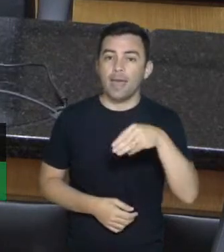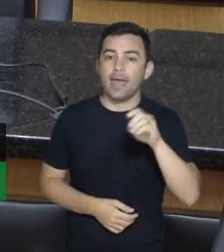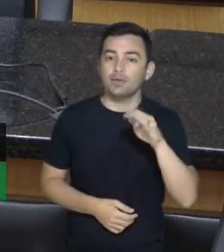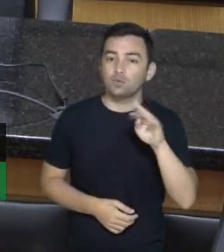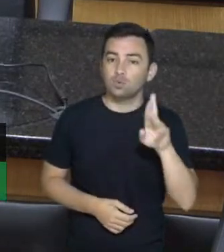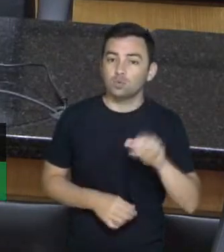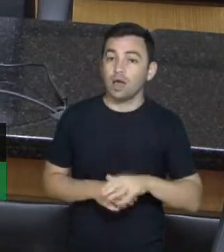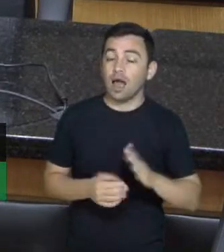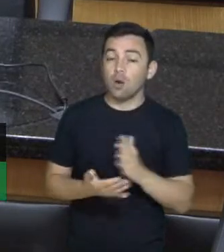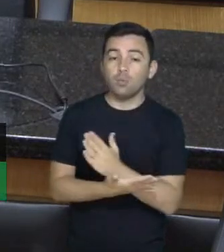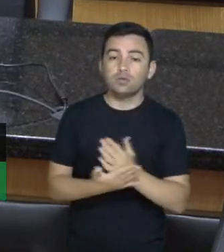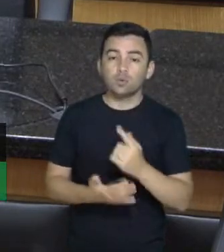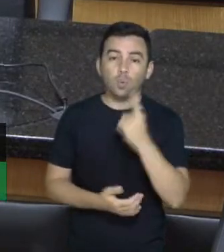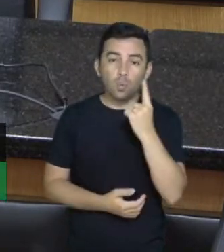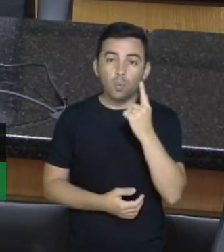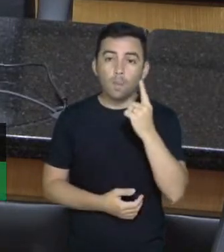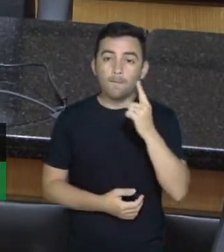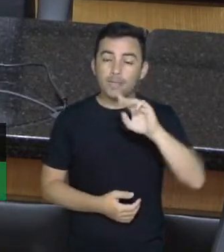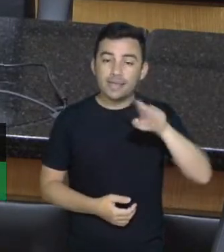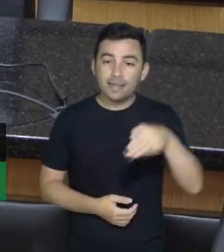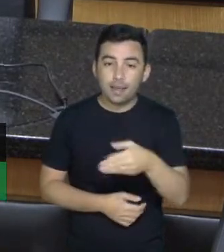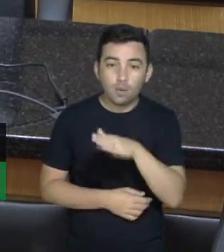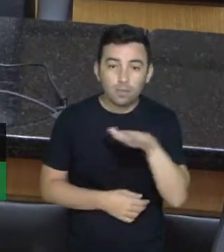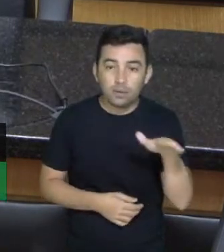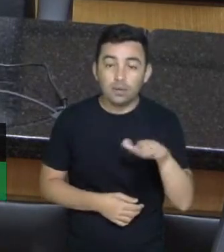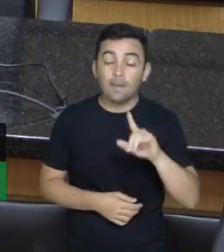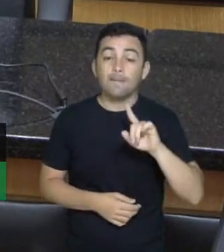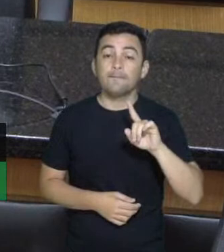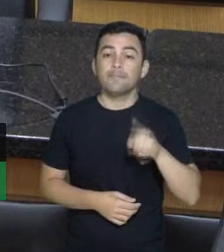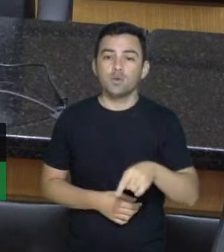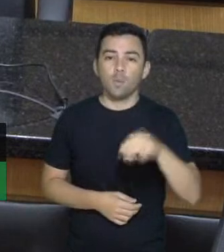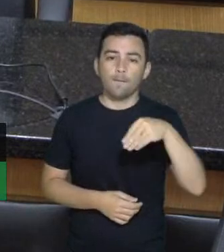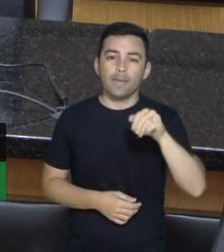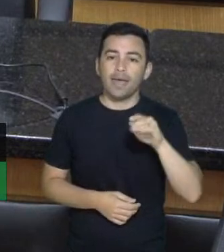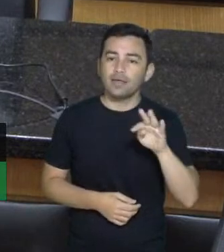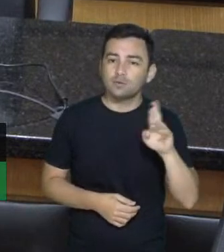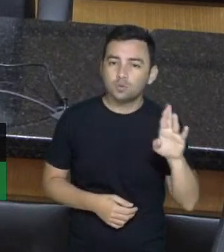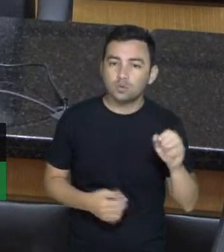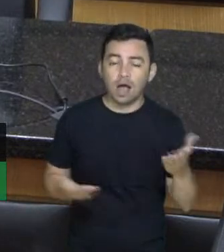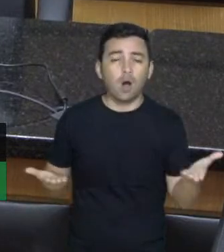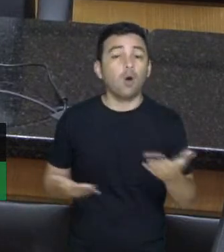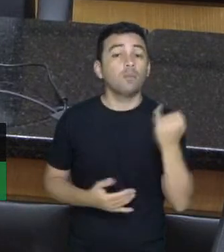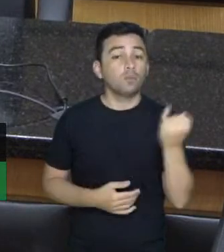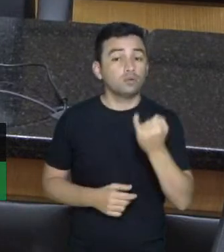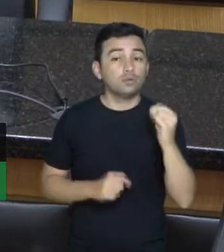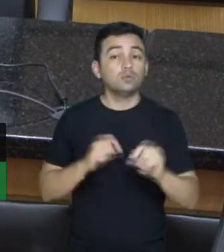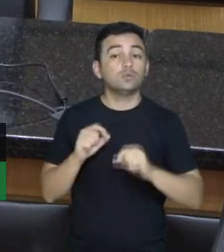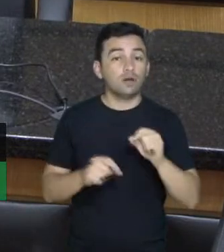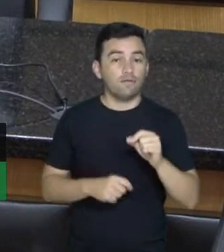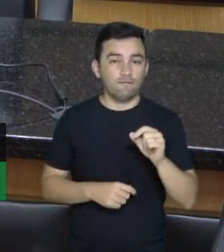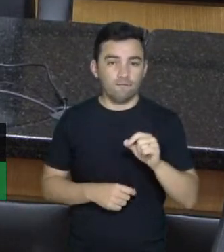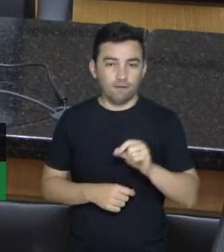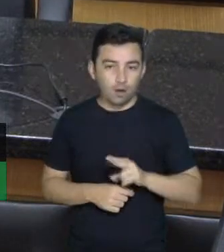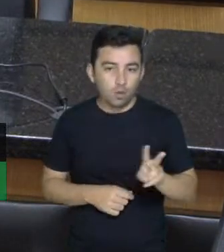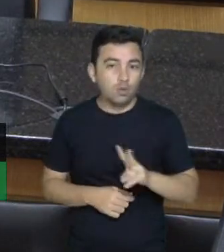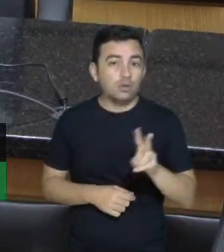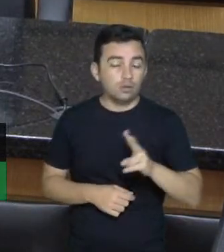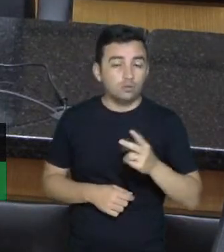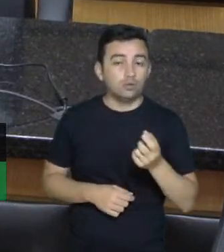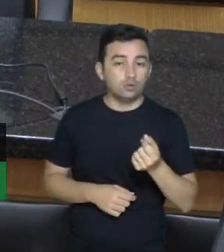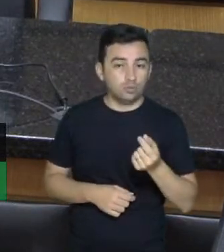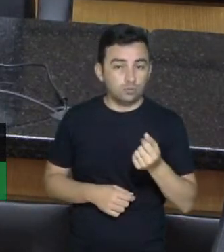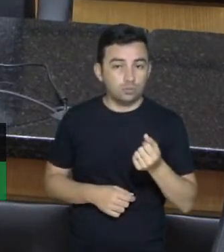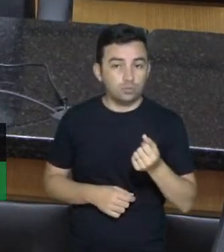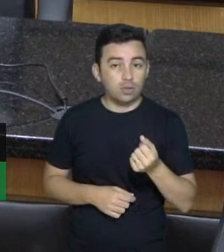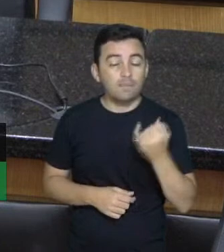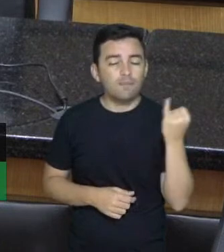obras custando 1 milhão e 500 de mil metros. Então, o que é importante nesse momento? A valorização do horário público, isso é